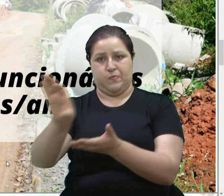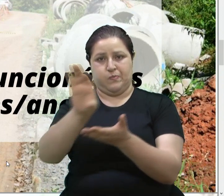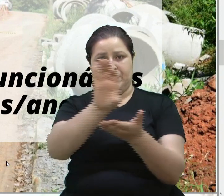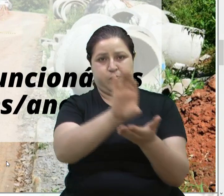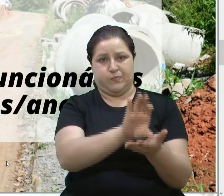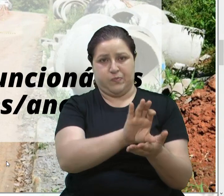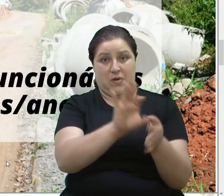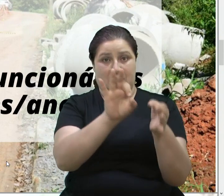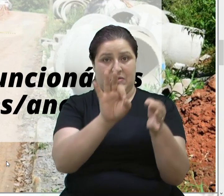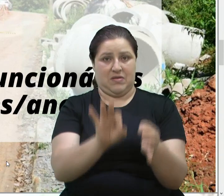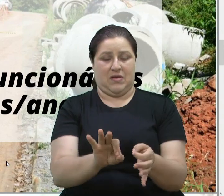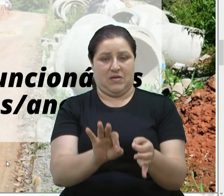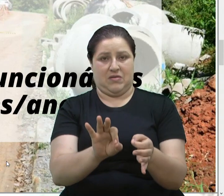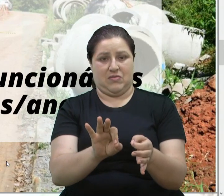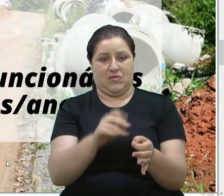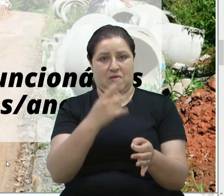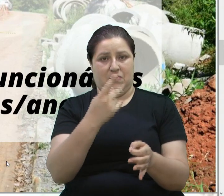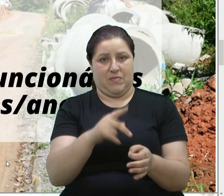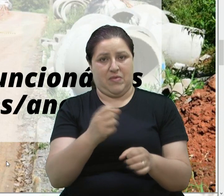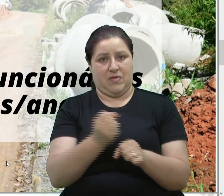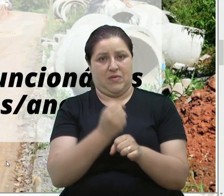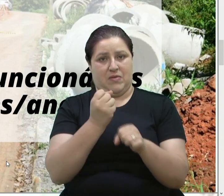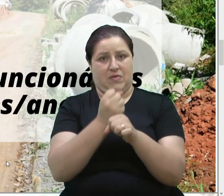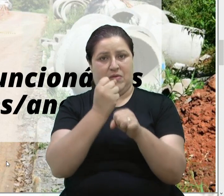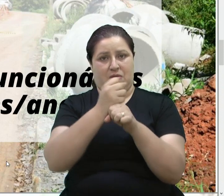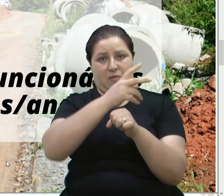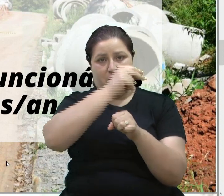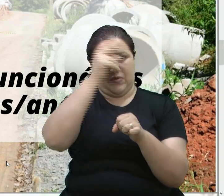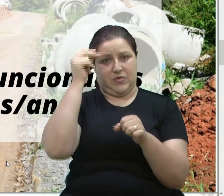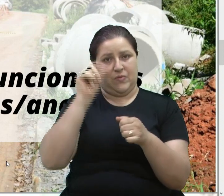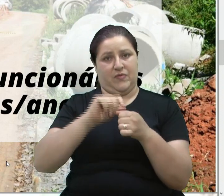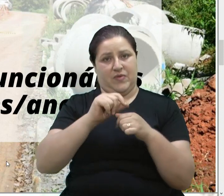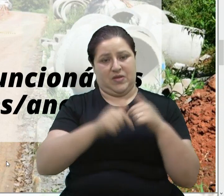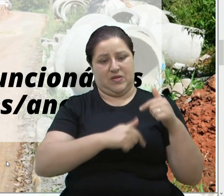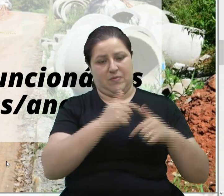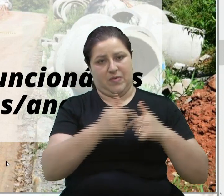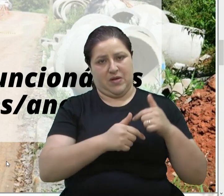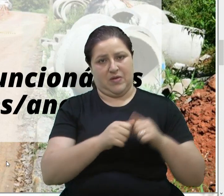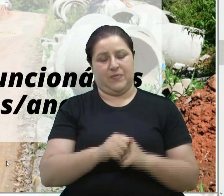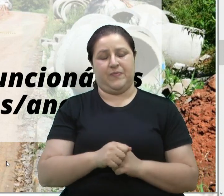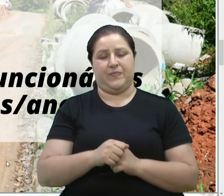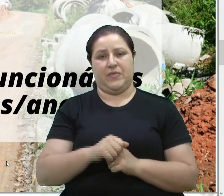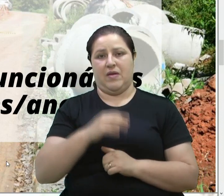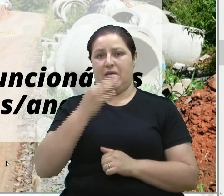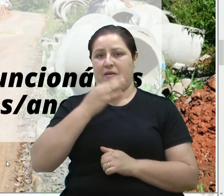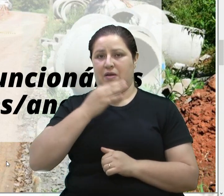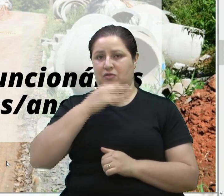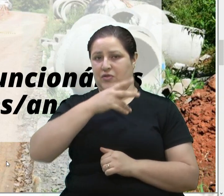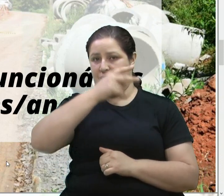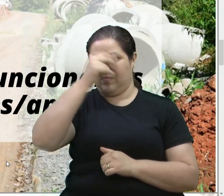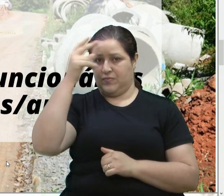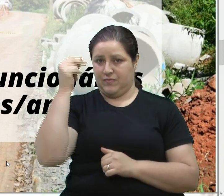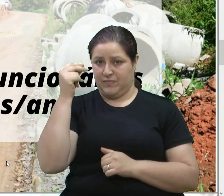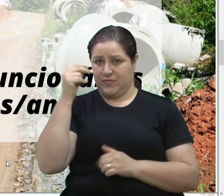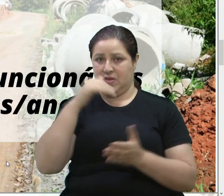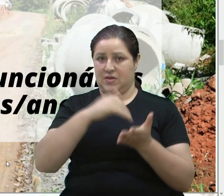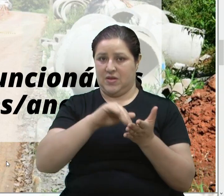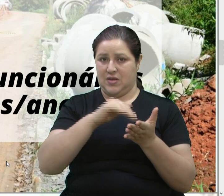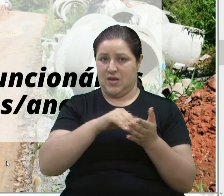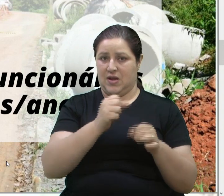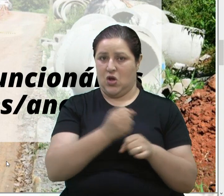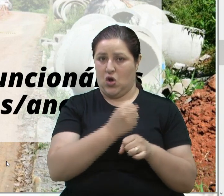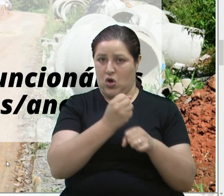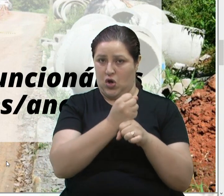sobre a obra que está sendo prestada pelo município. Então, a Prefeitura de Caxias, através da Secretaria de Obras, como eu falei,